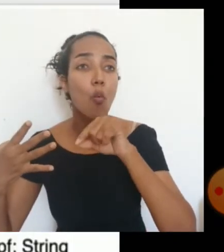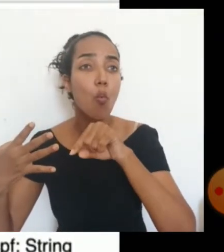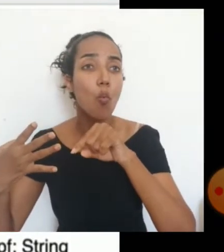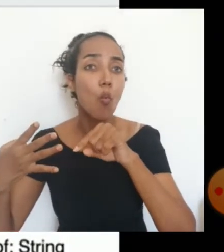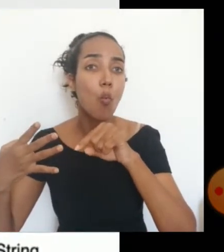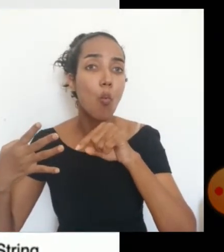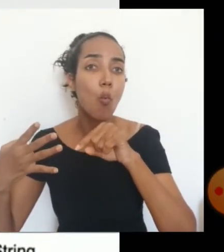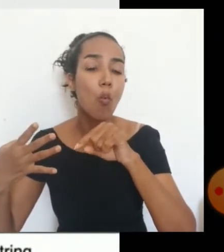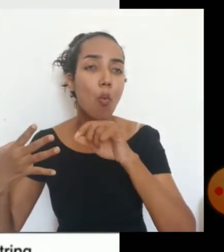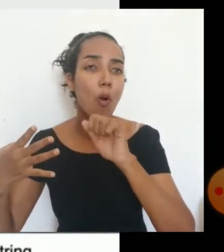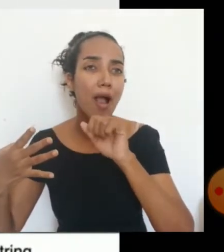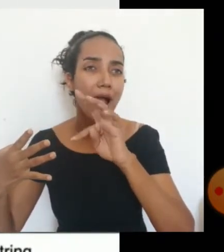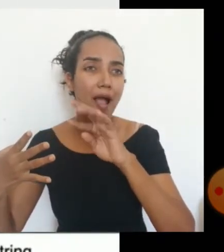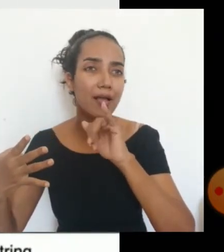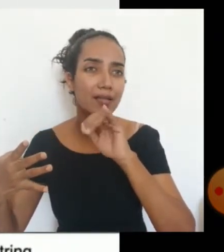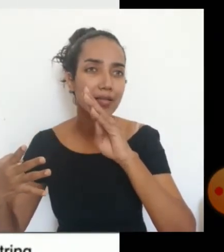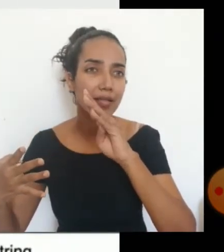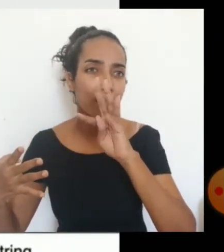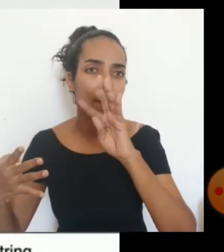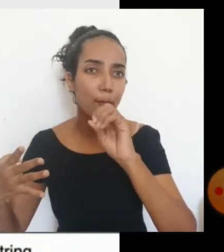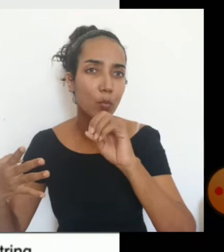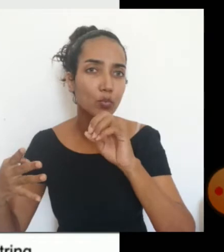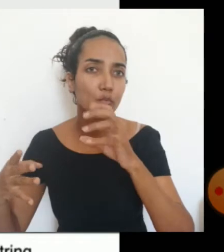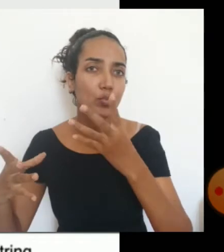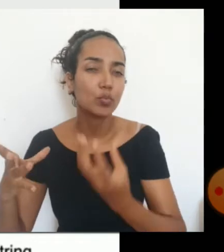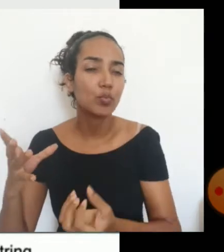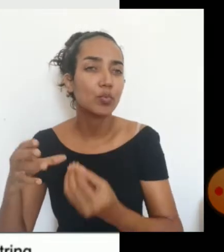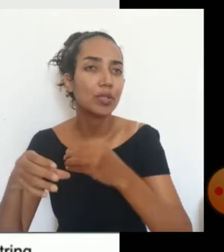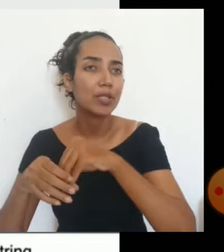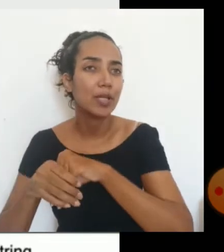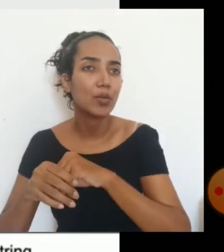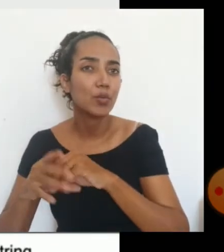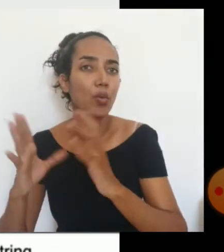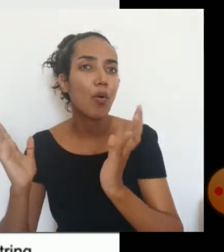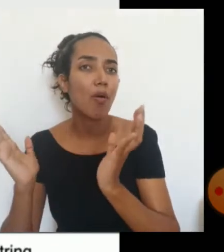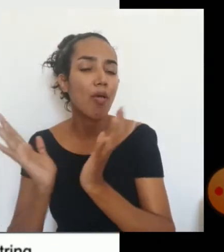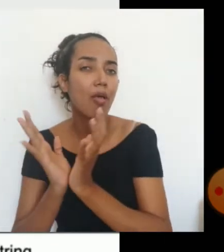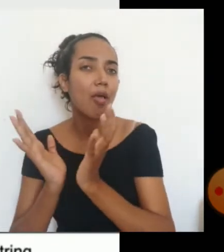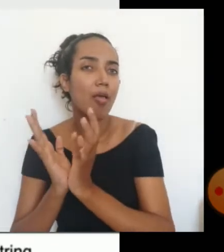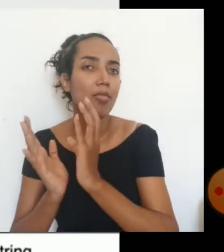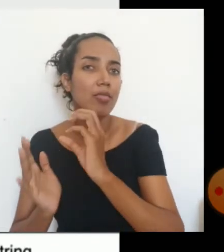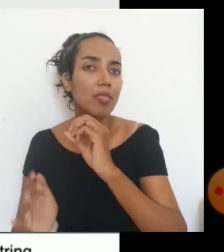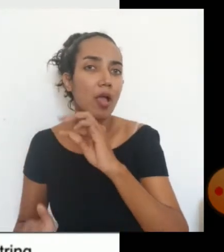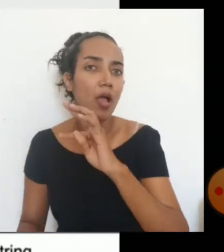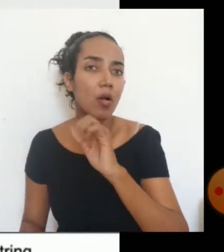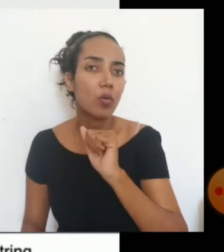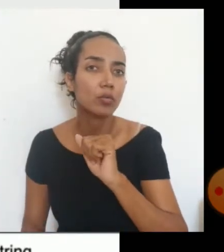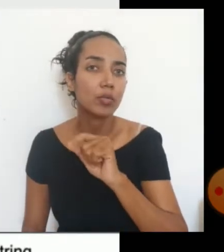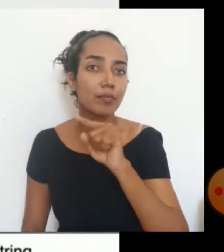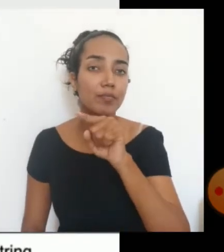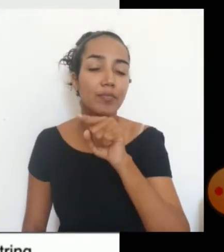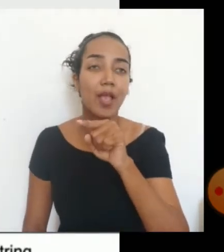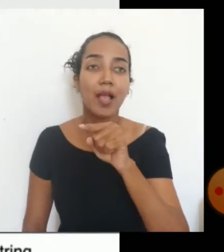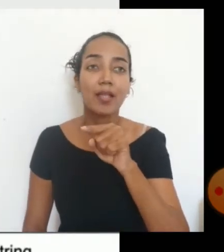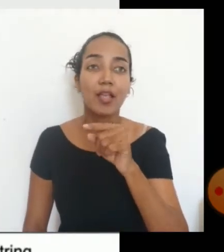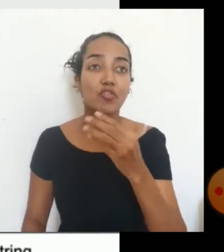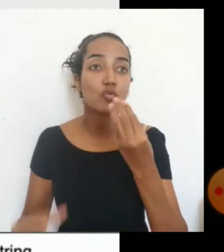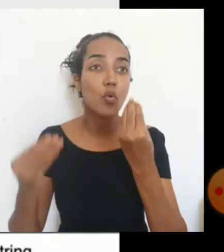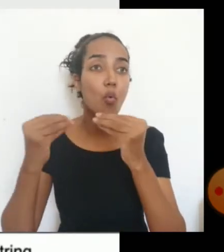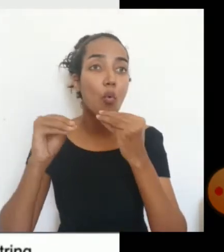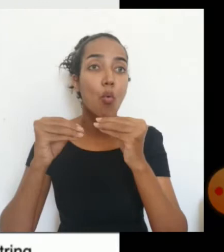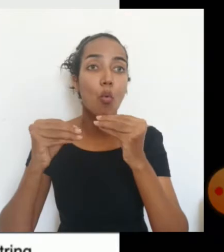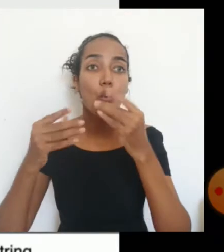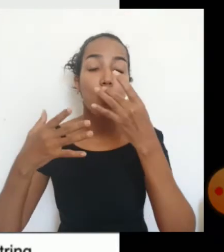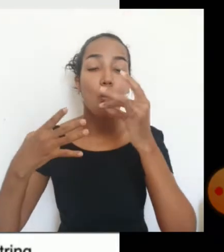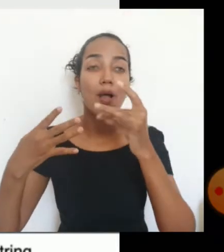em momento algum aqui eu defini o atributo titular, que é o que a gente vai fazer lá no código Java. Por